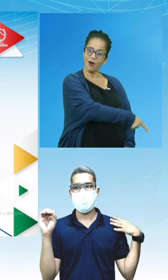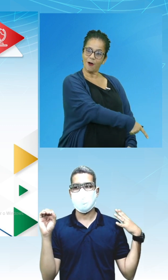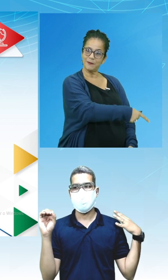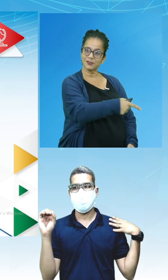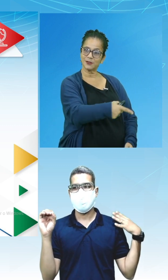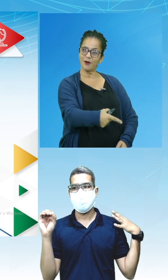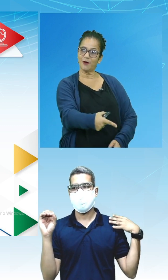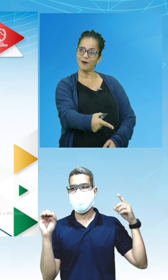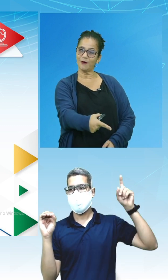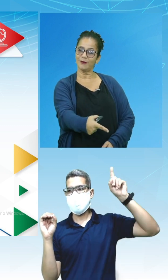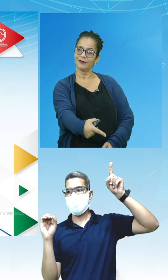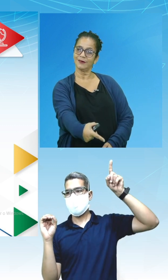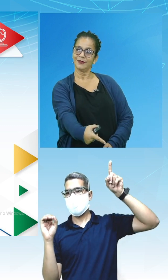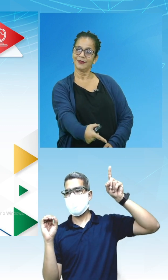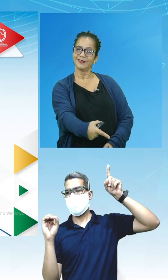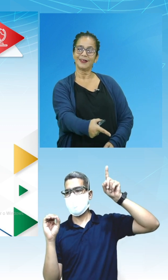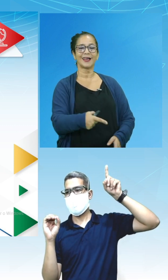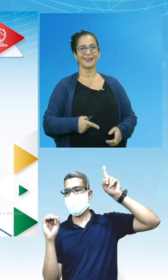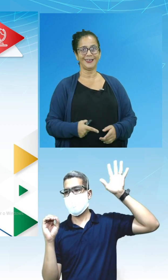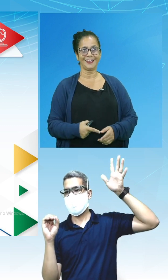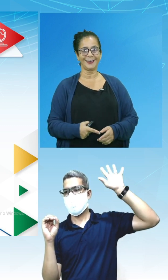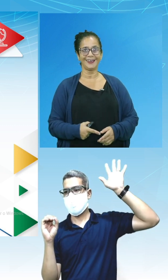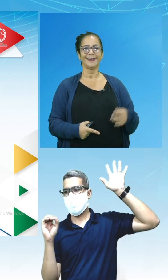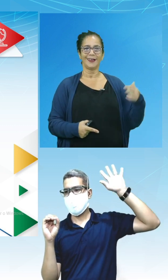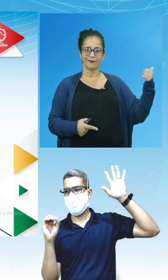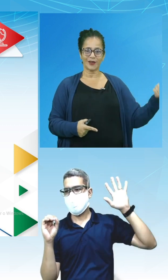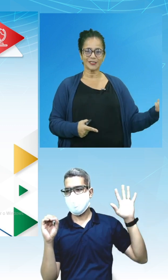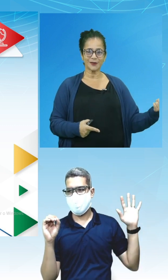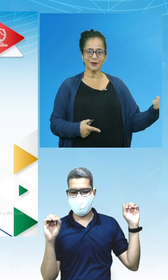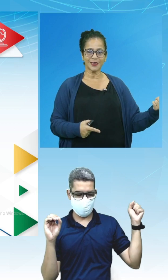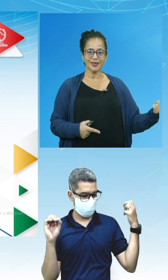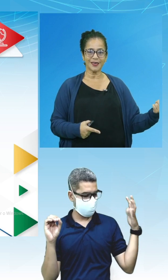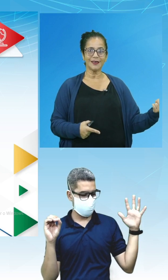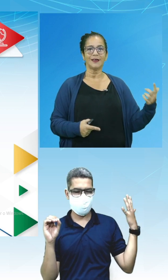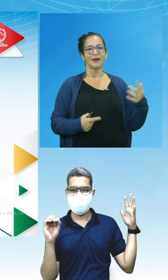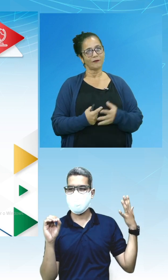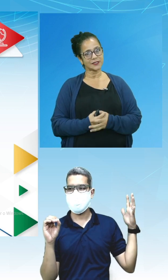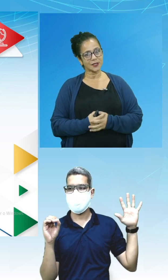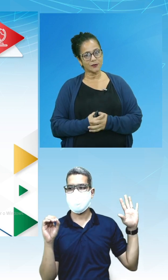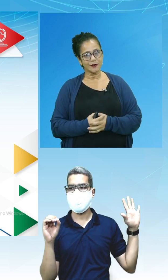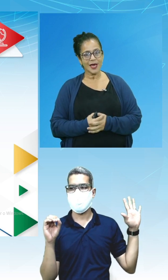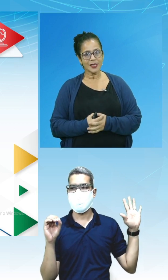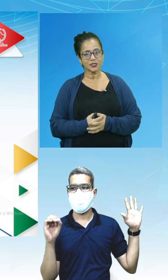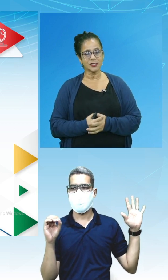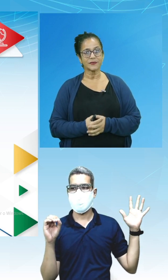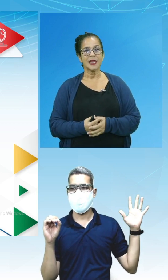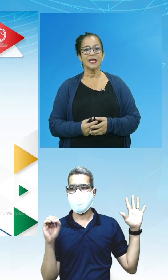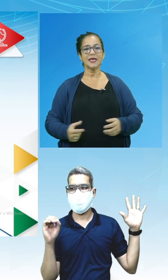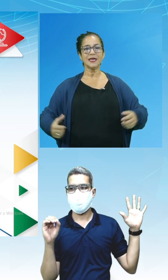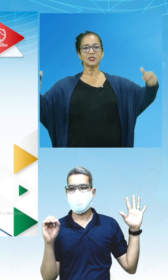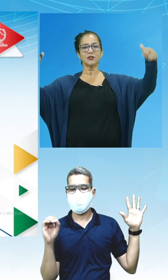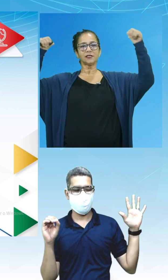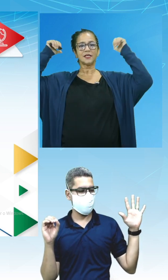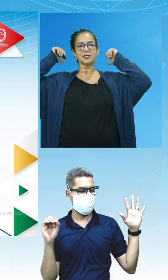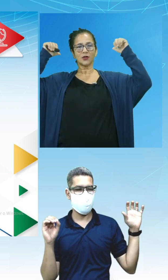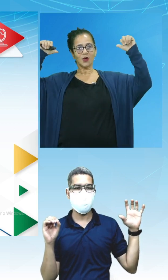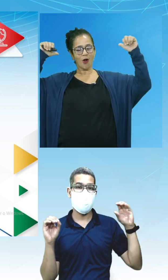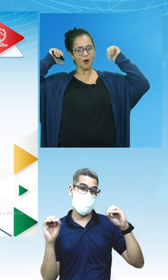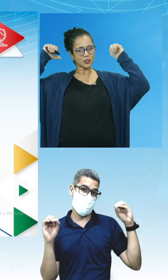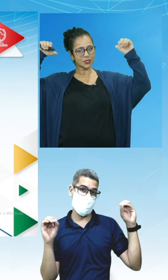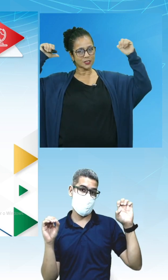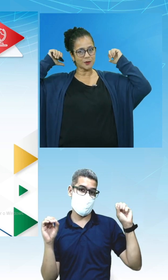aqui, Robson, aqui, vai ser o quê? Vai ser o oeste. E as